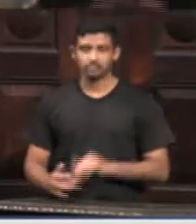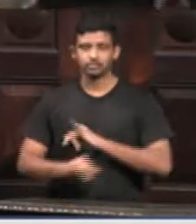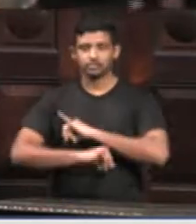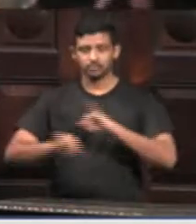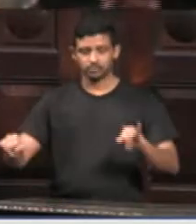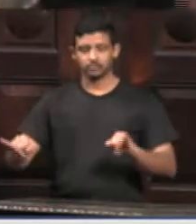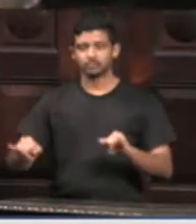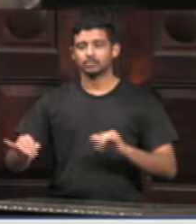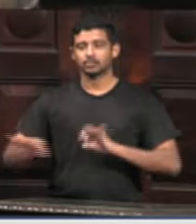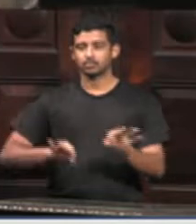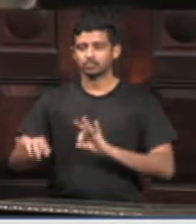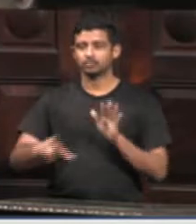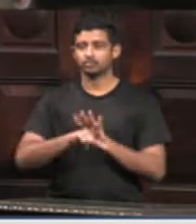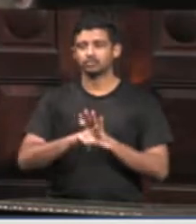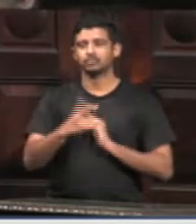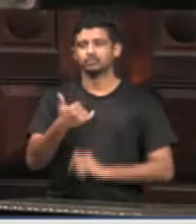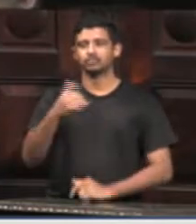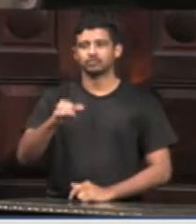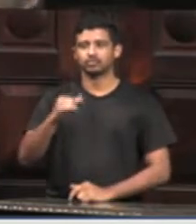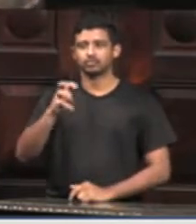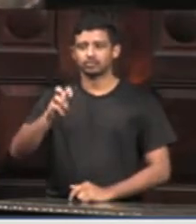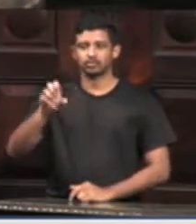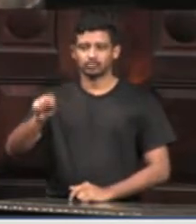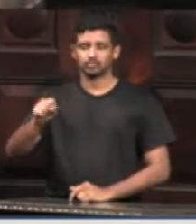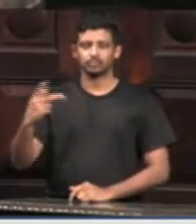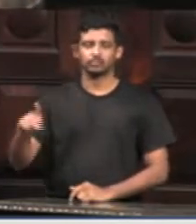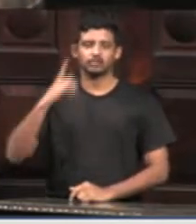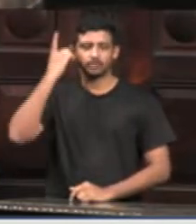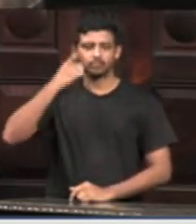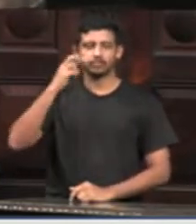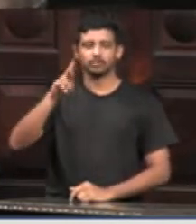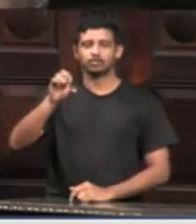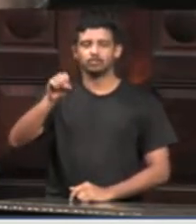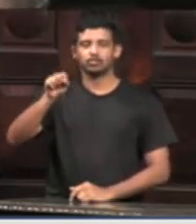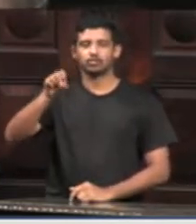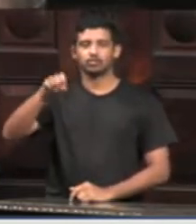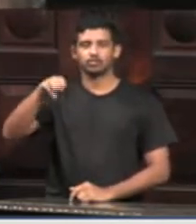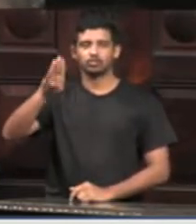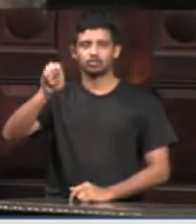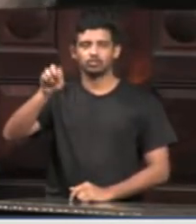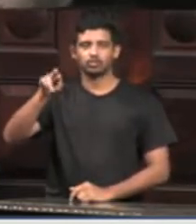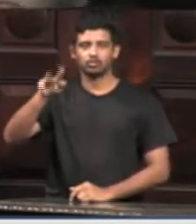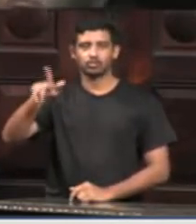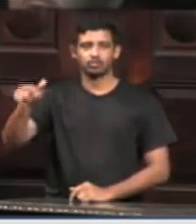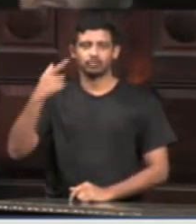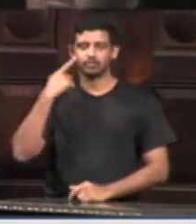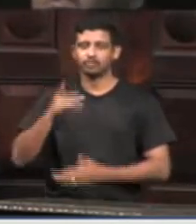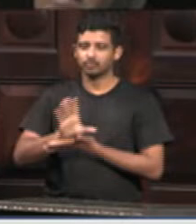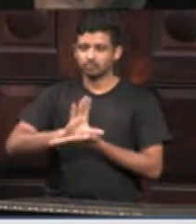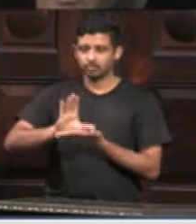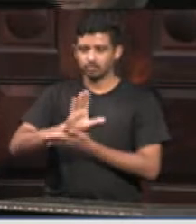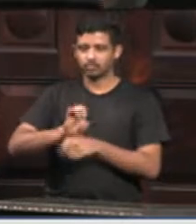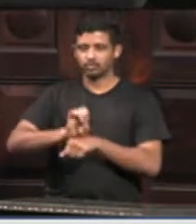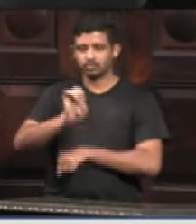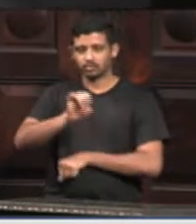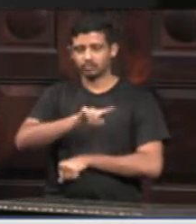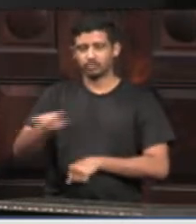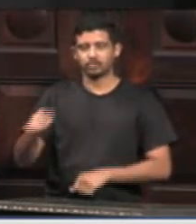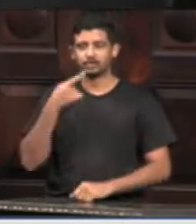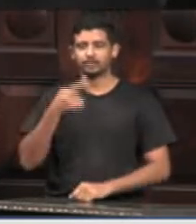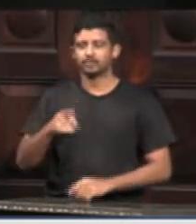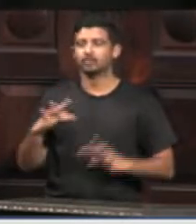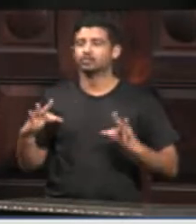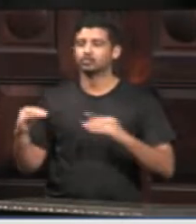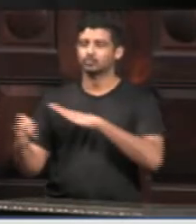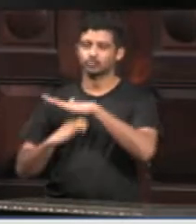Anuncio o projeto de lei 1051/2015, de autoria do deputado Rosenberg Reis, que cria o selo estadual Bicho a Salvo, a ser conferido a todas as empresas